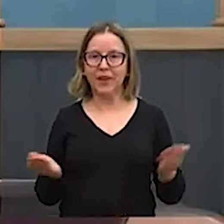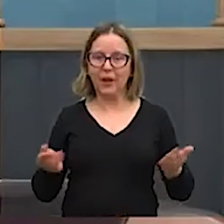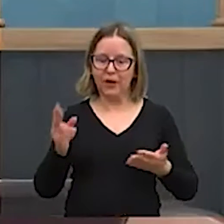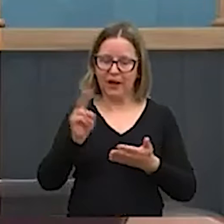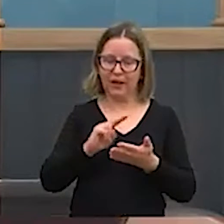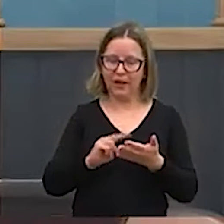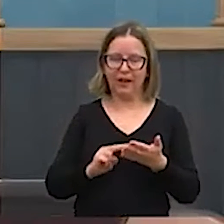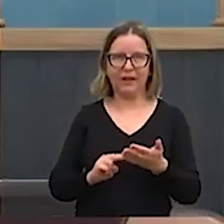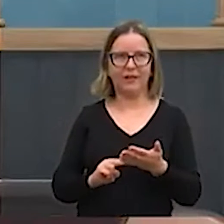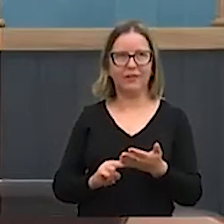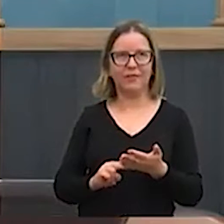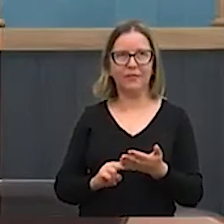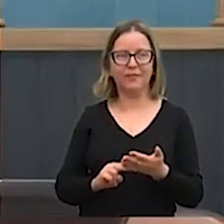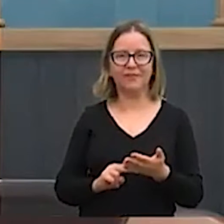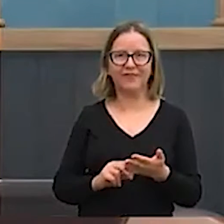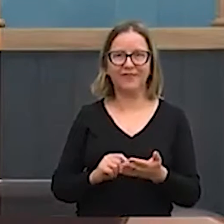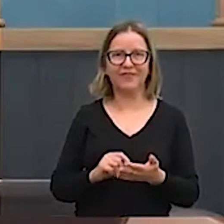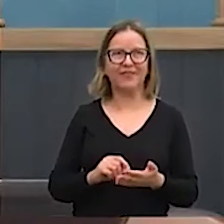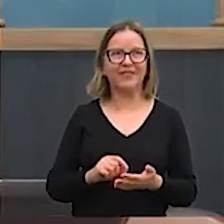versículo